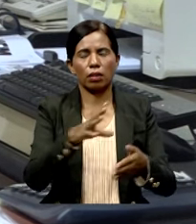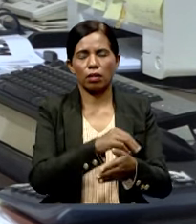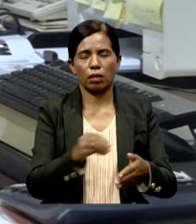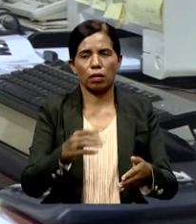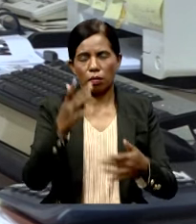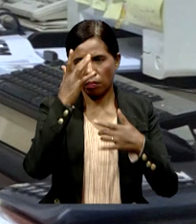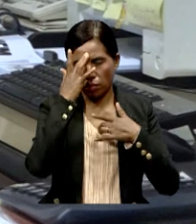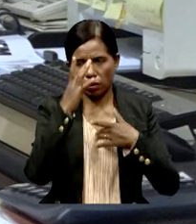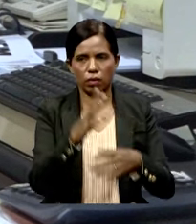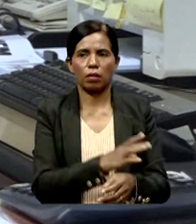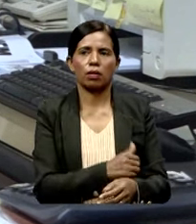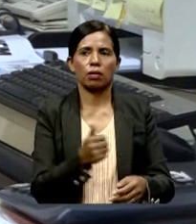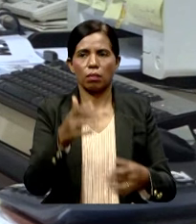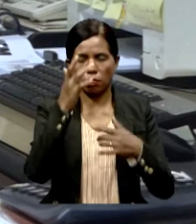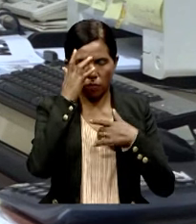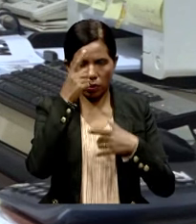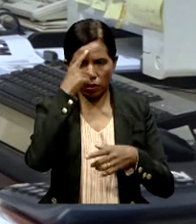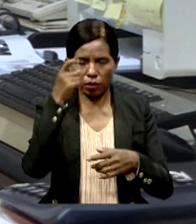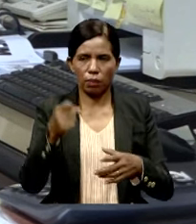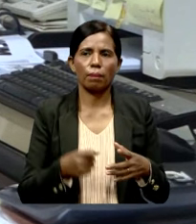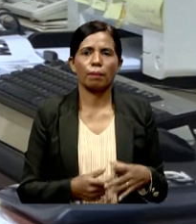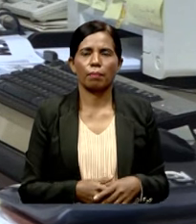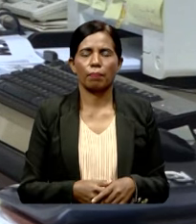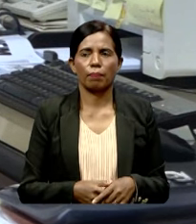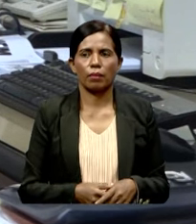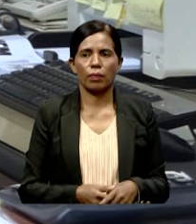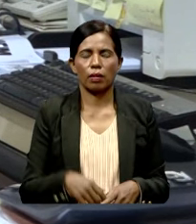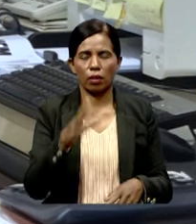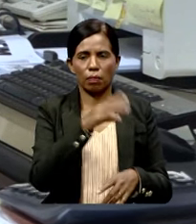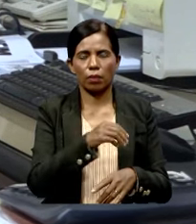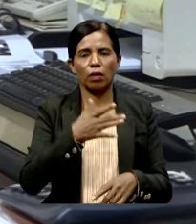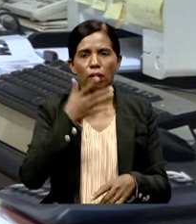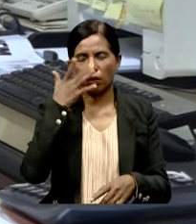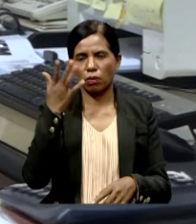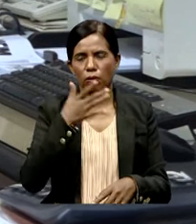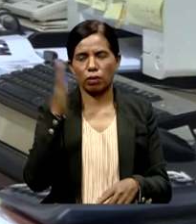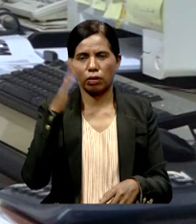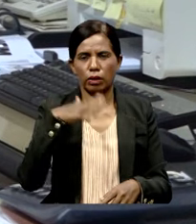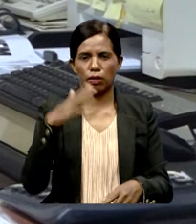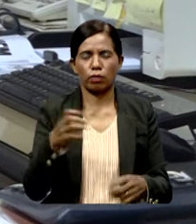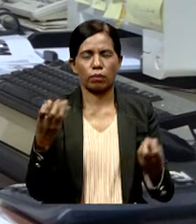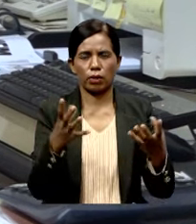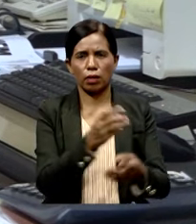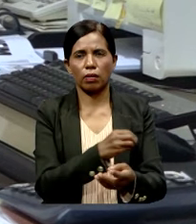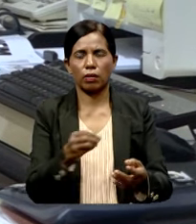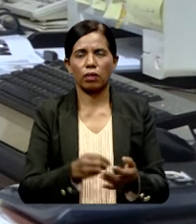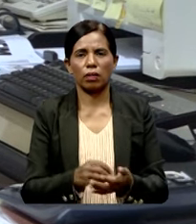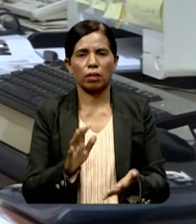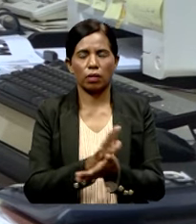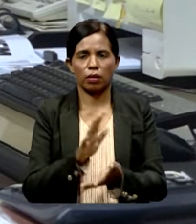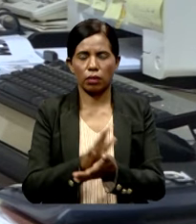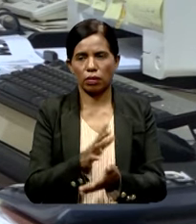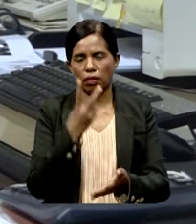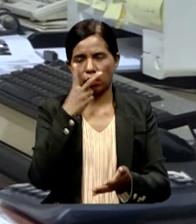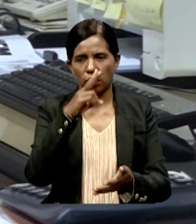moras grave, mas moras, né? Tamba tinta nem ia ver, nem isso, nem macas, e depois ver